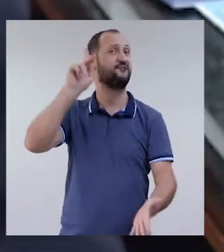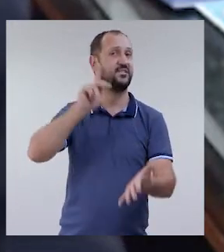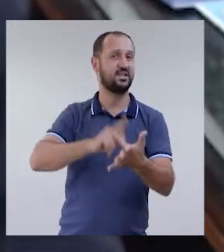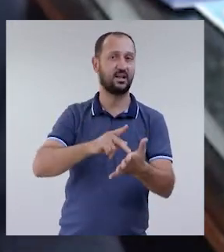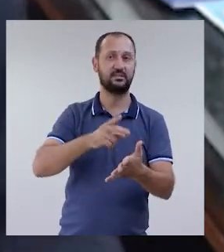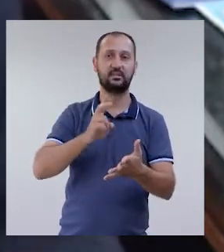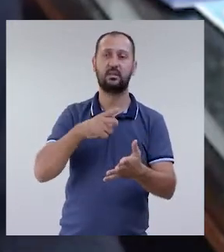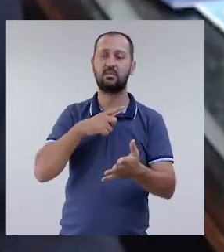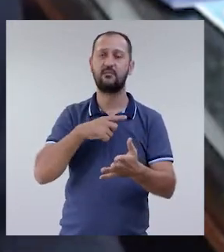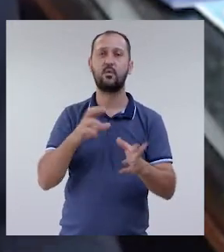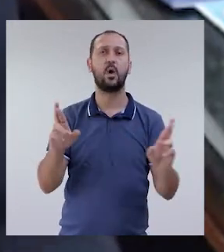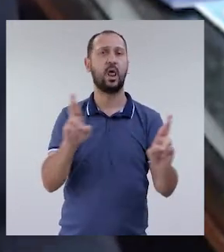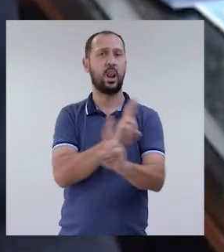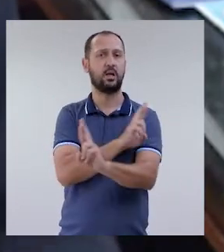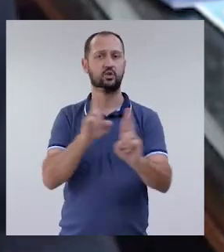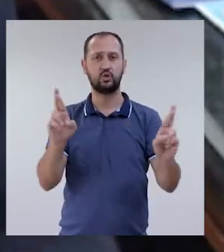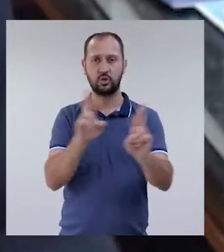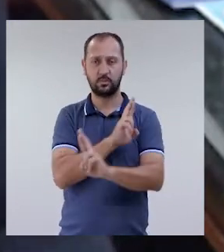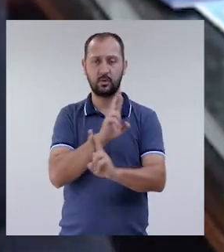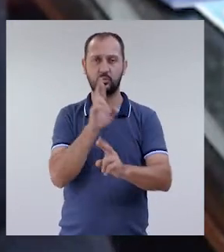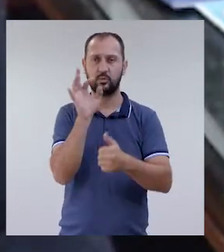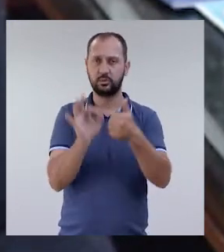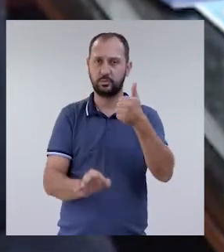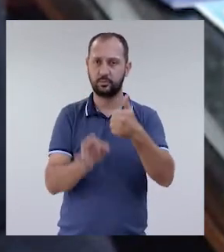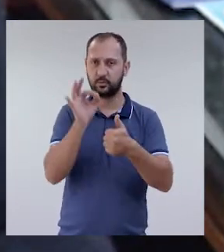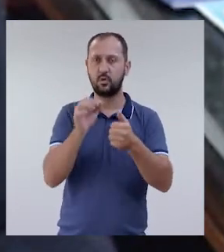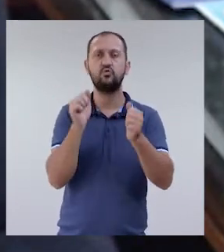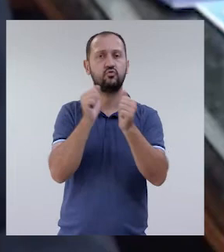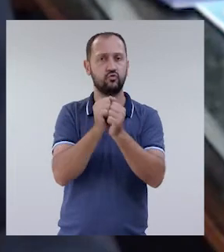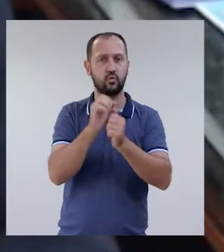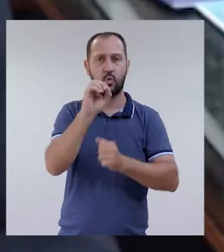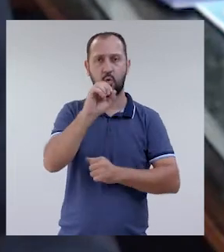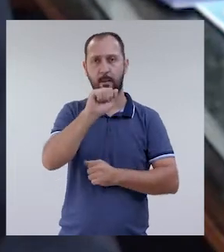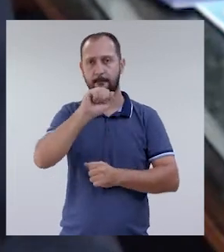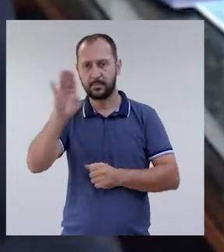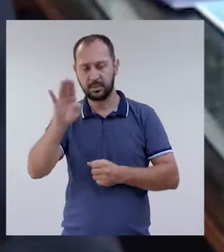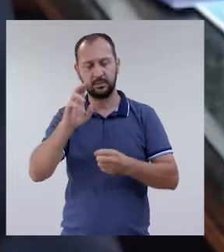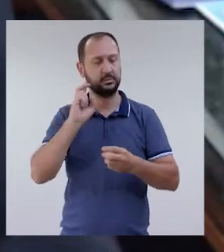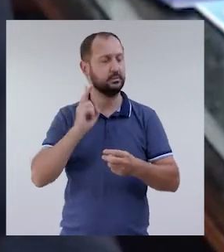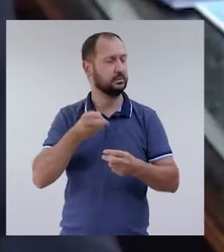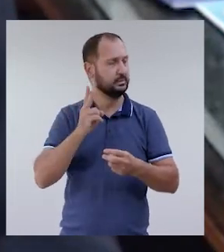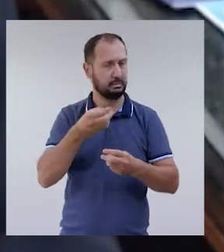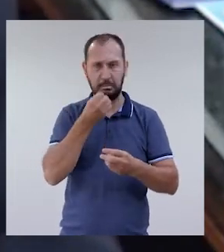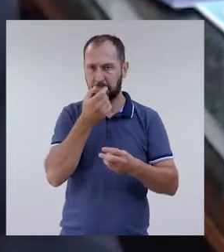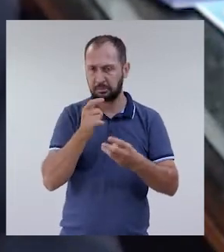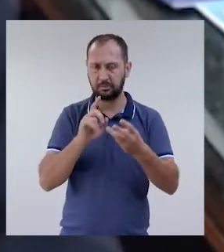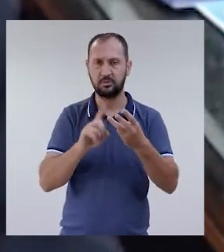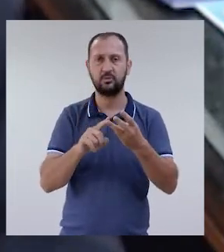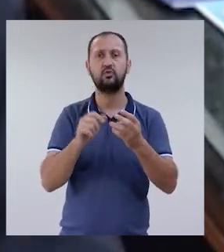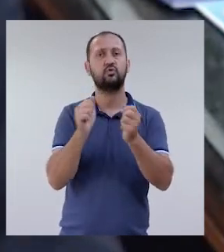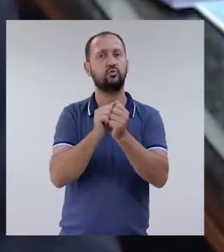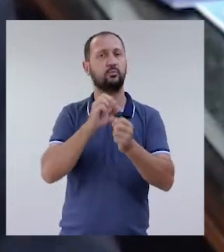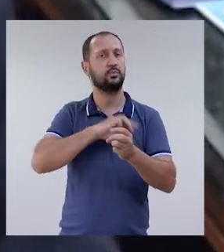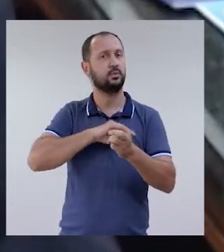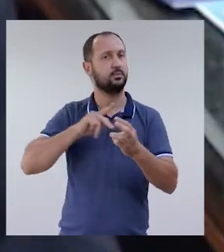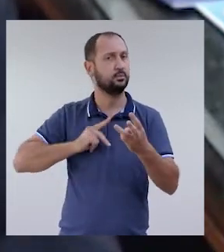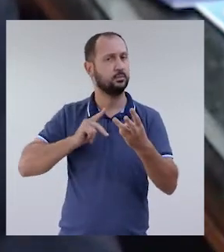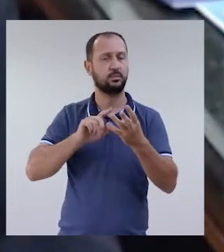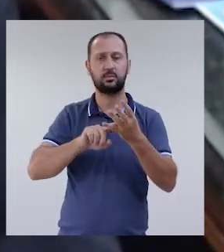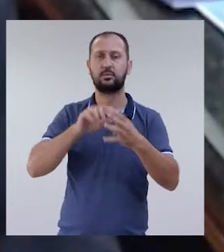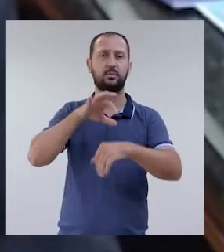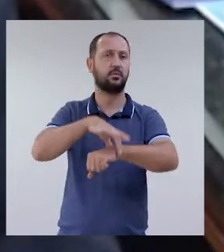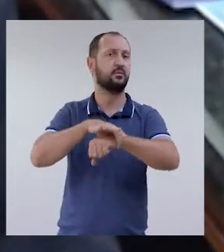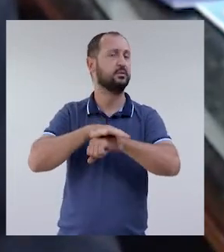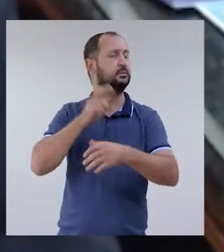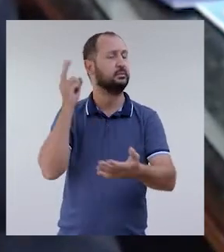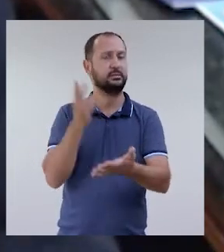houve, né, um bom relacionamento do Tribunal de Justiça com a Ordem dos Advogados do Brasil, com o Ministério